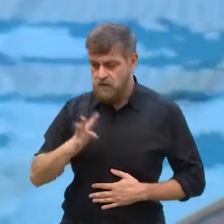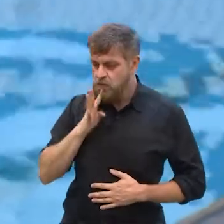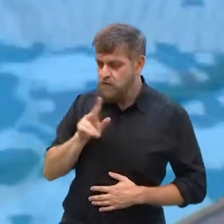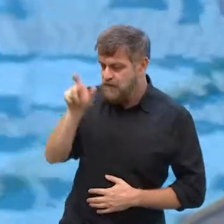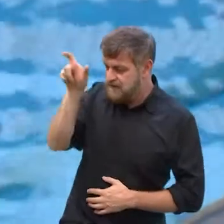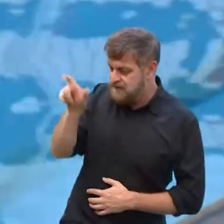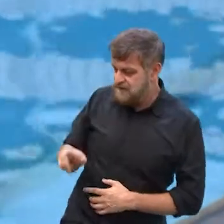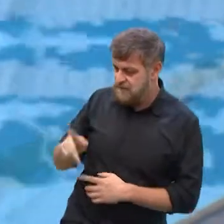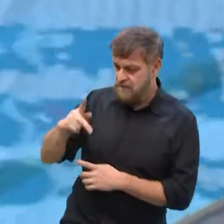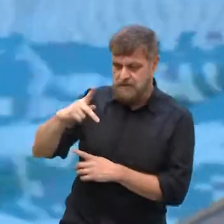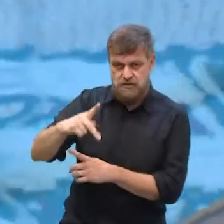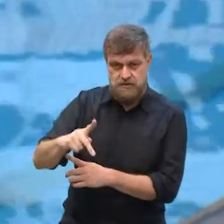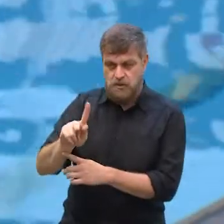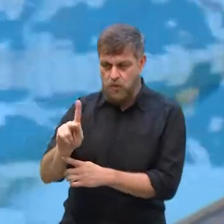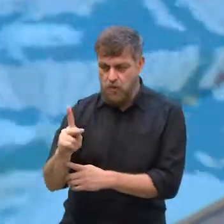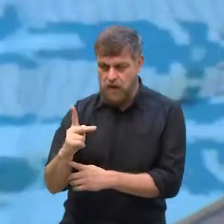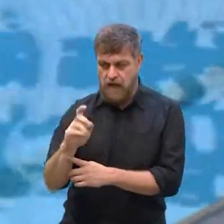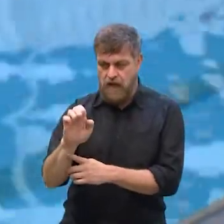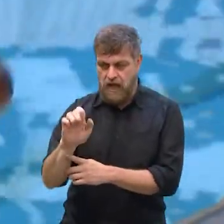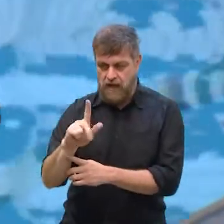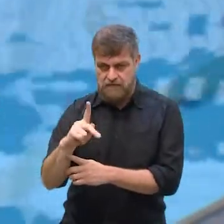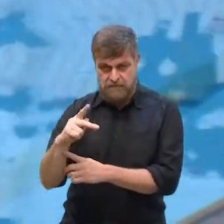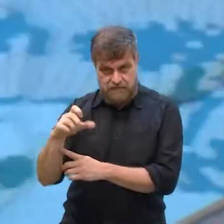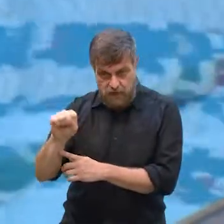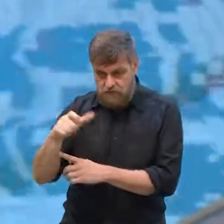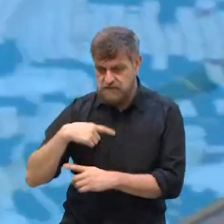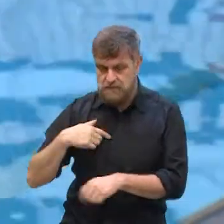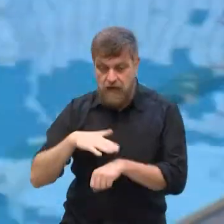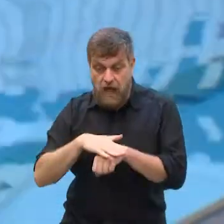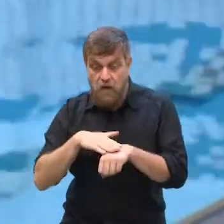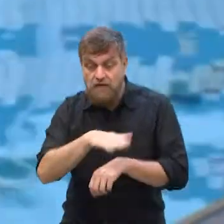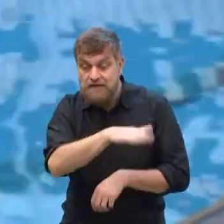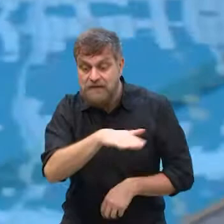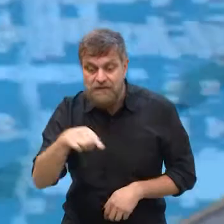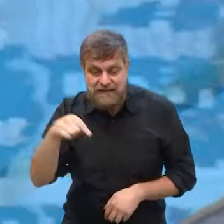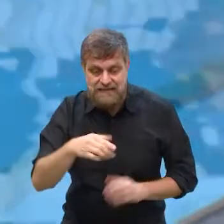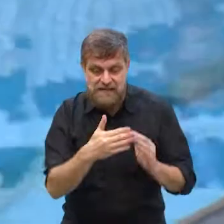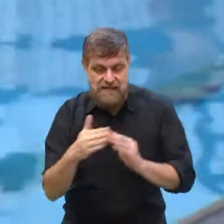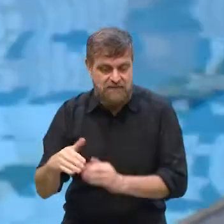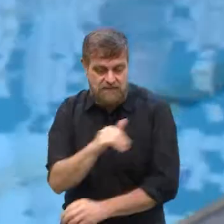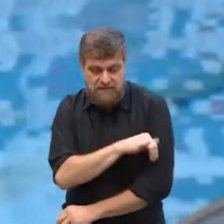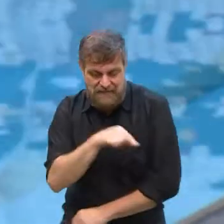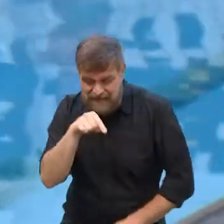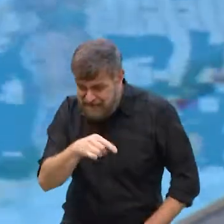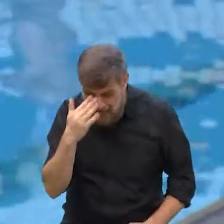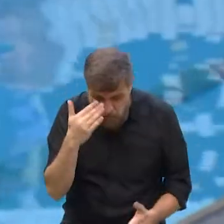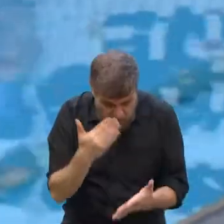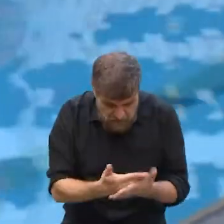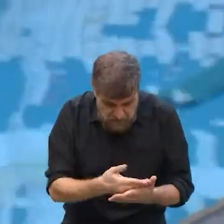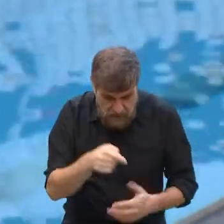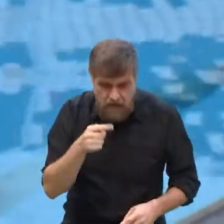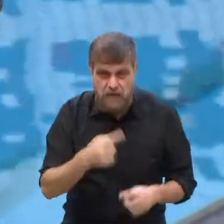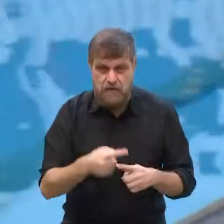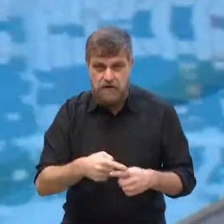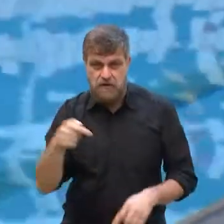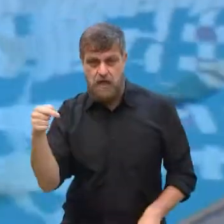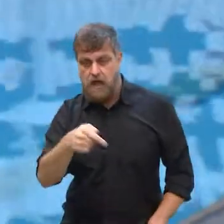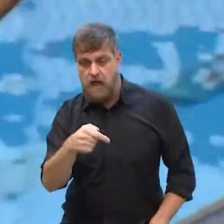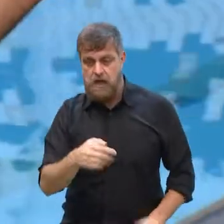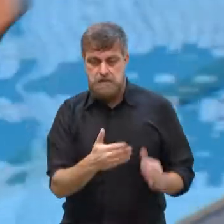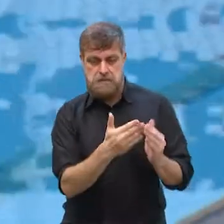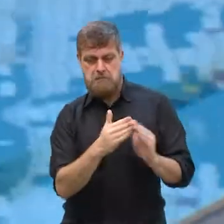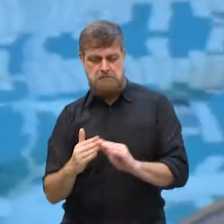Phelps, mas de nadar na Rocinha e ali conversar com crianças que talvez estivessem desacreditadas, porque eu sou